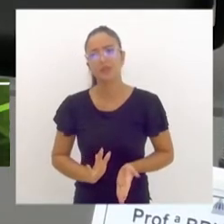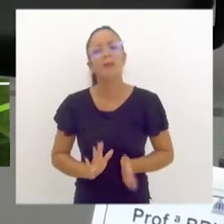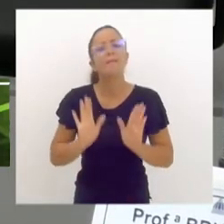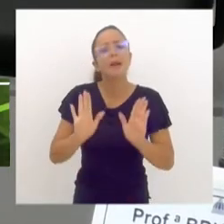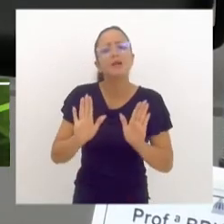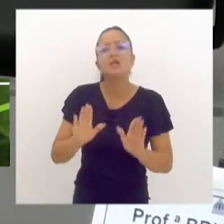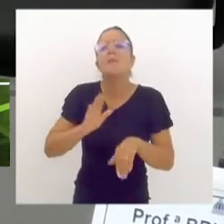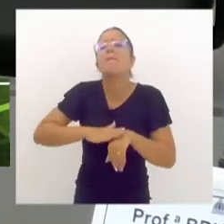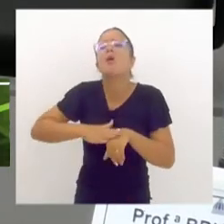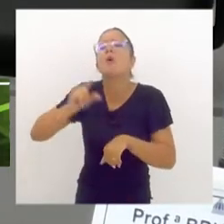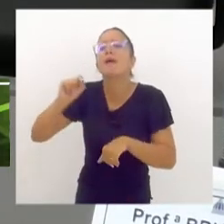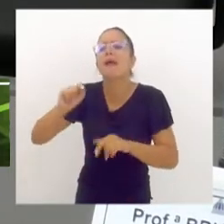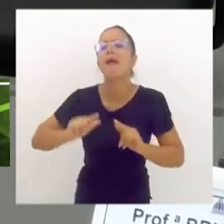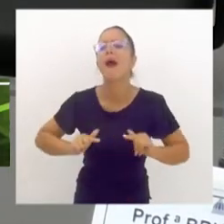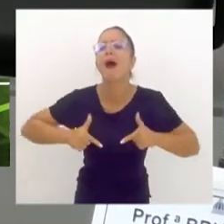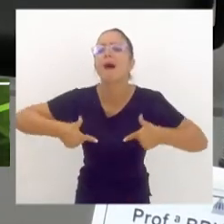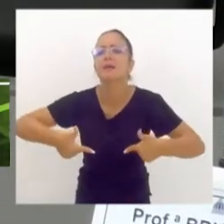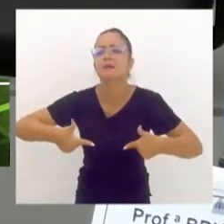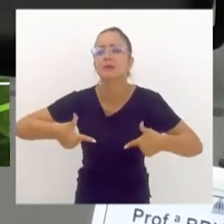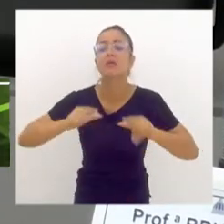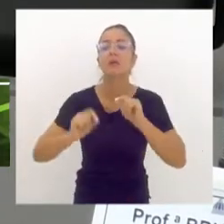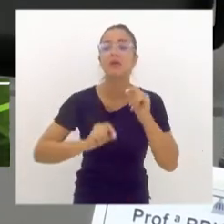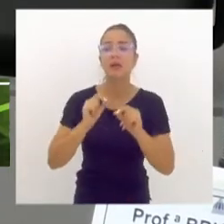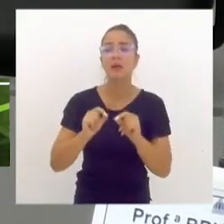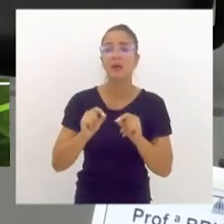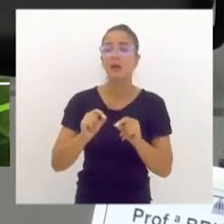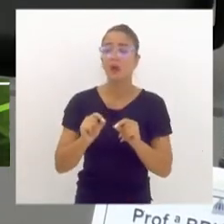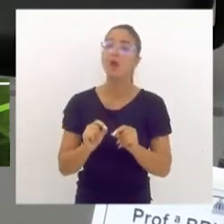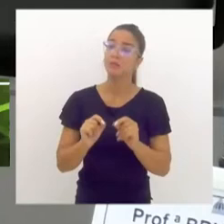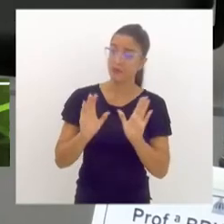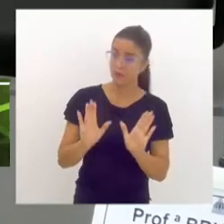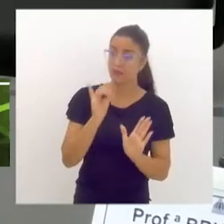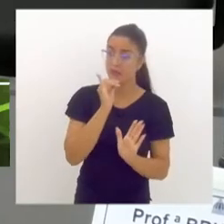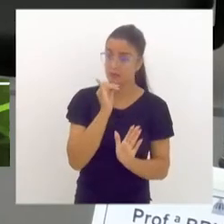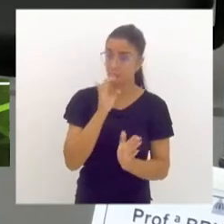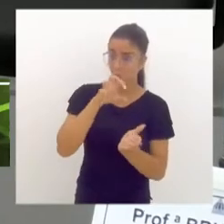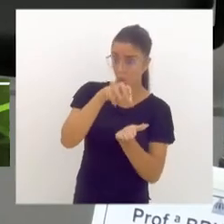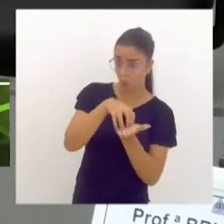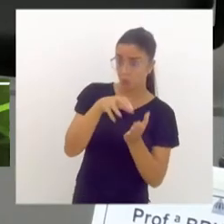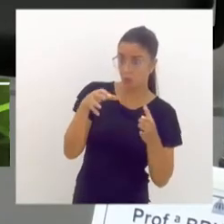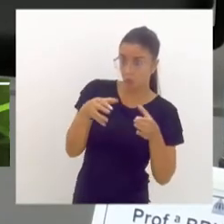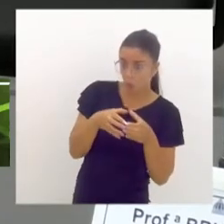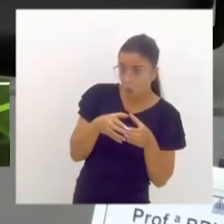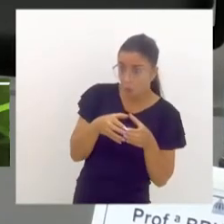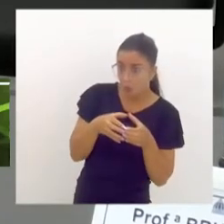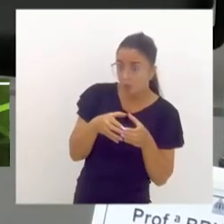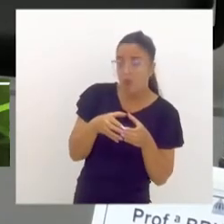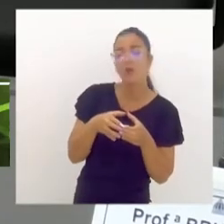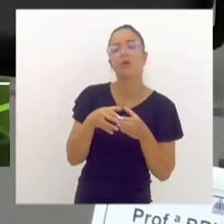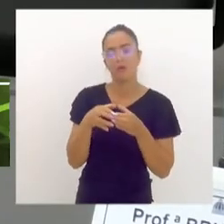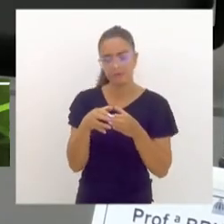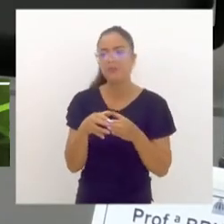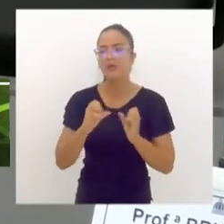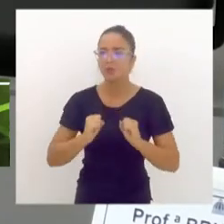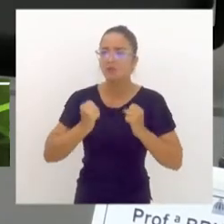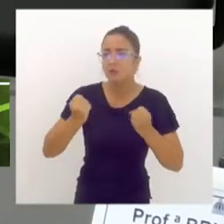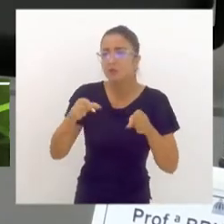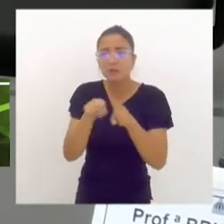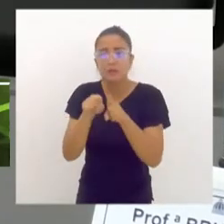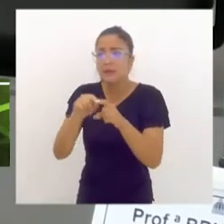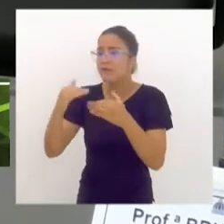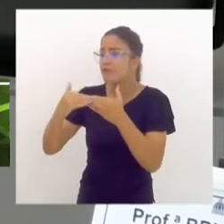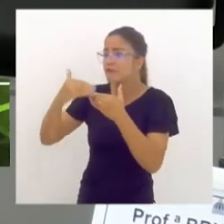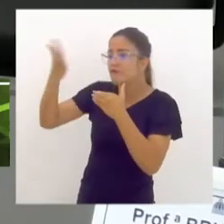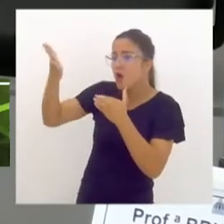dentro do Conselho para fora dele, mas também de fora do Conselho para dentro dele, em articulação com todos os outros atores